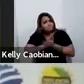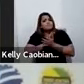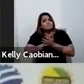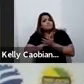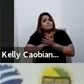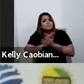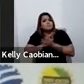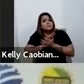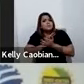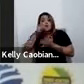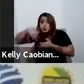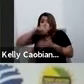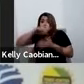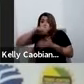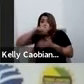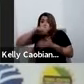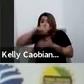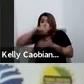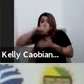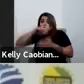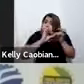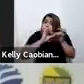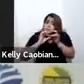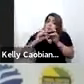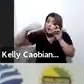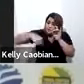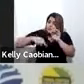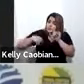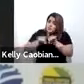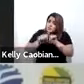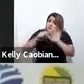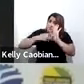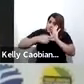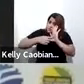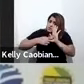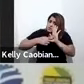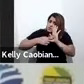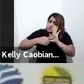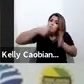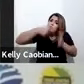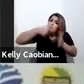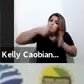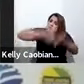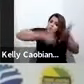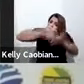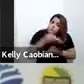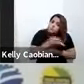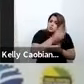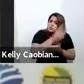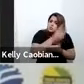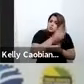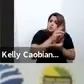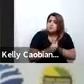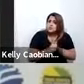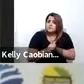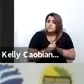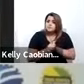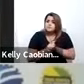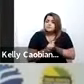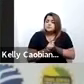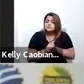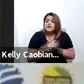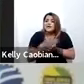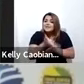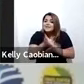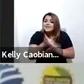ao sindicato e lutar para que possa ter vida digna. Então, trazer esperança para todos